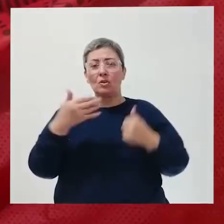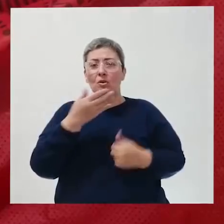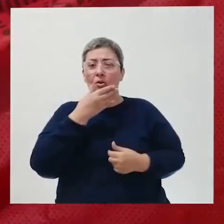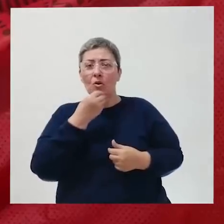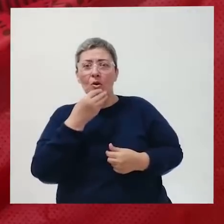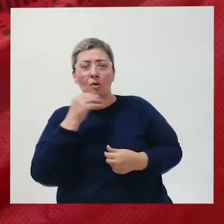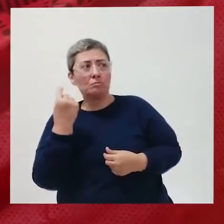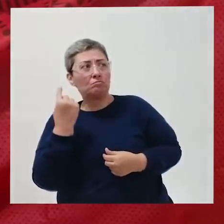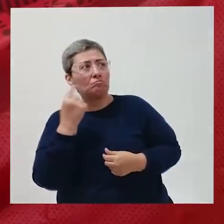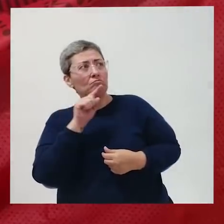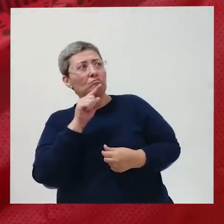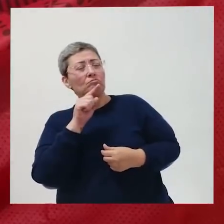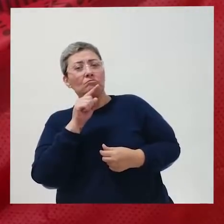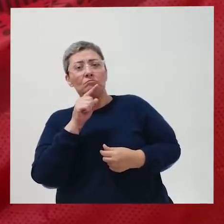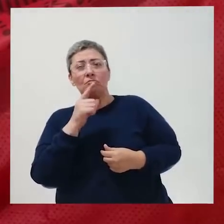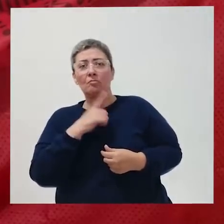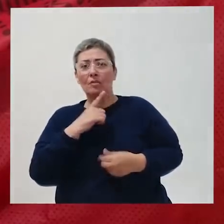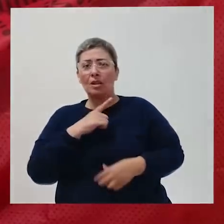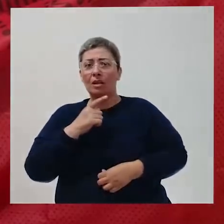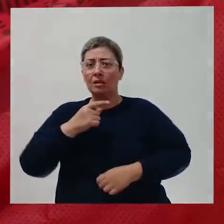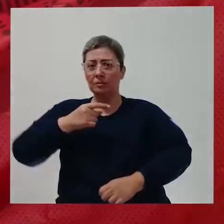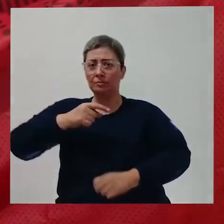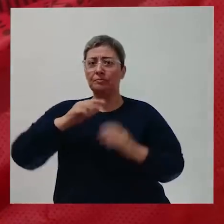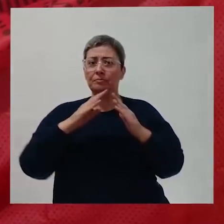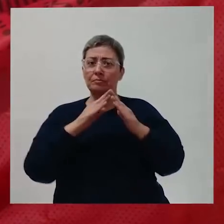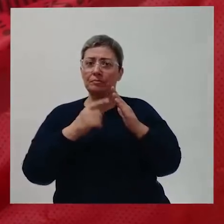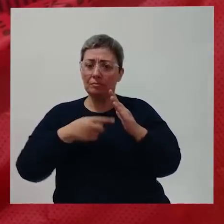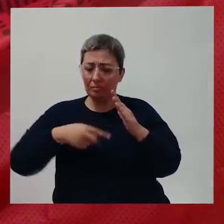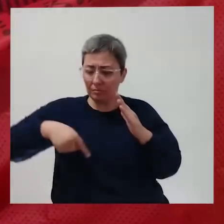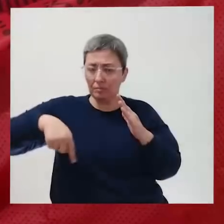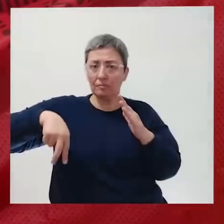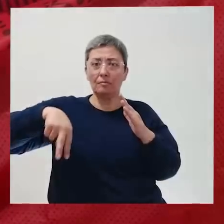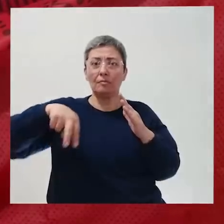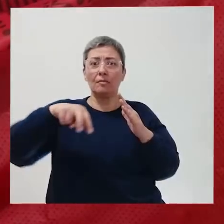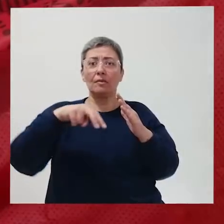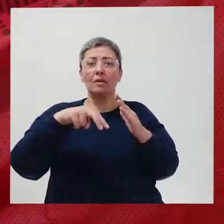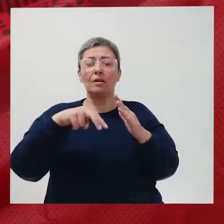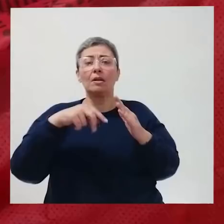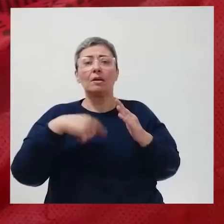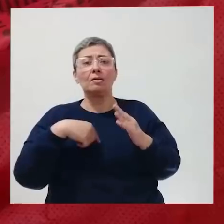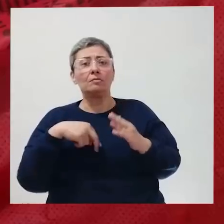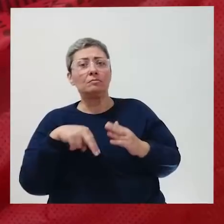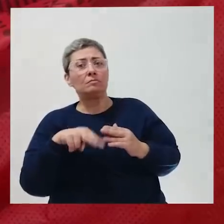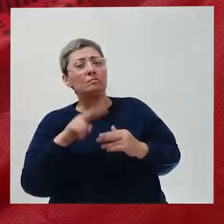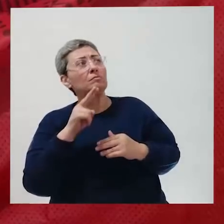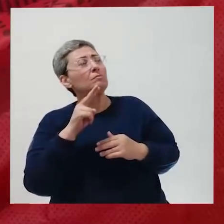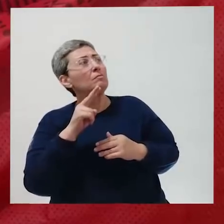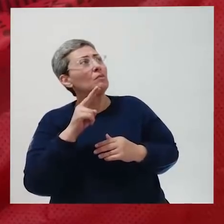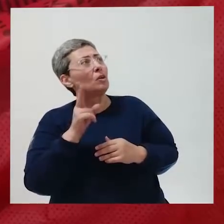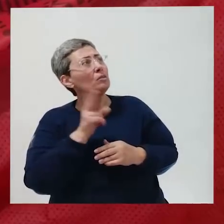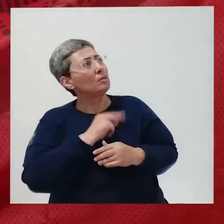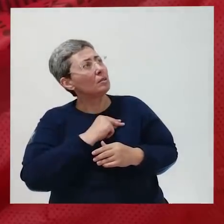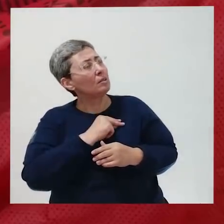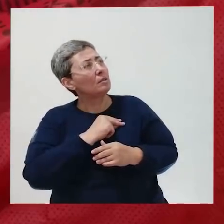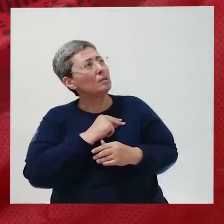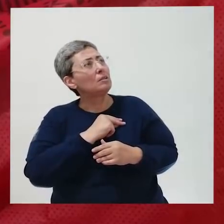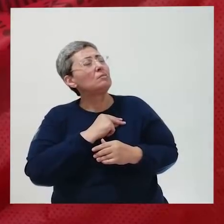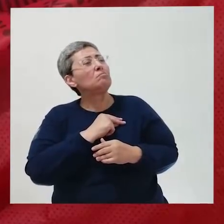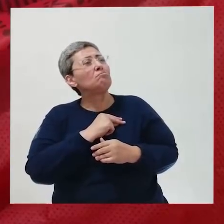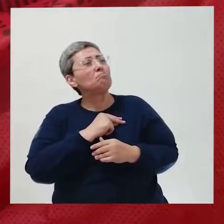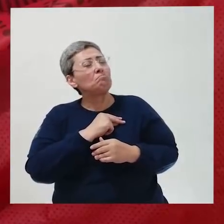viu aquilo, ele saiu do seu abrigo e olhou e disse: